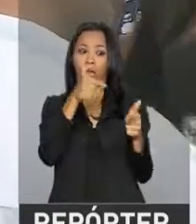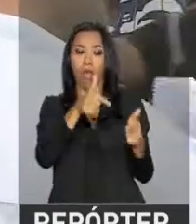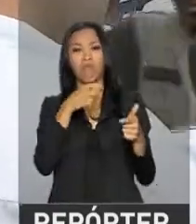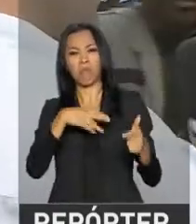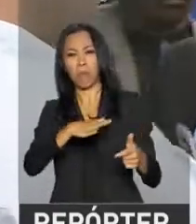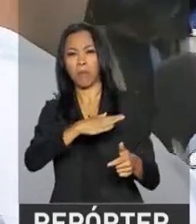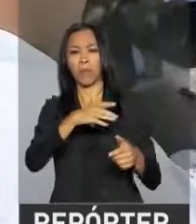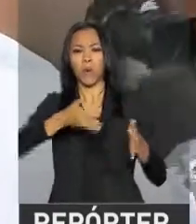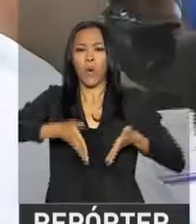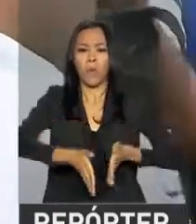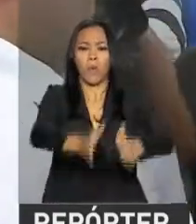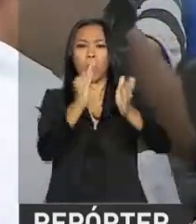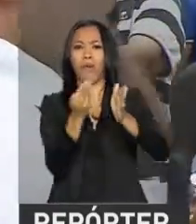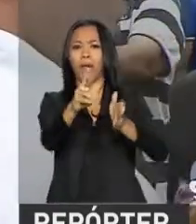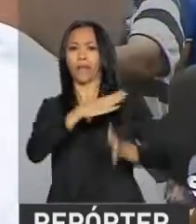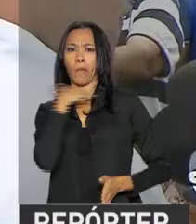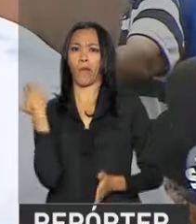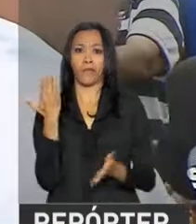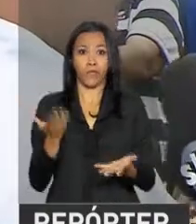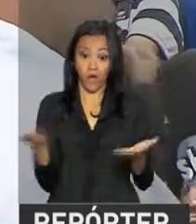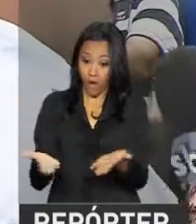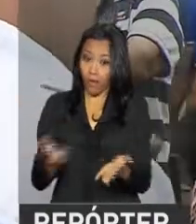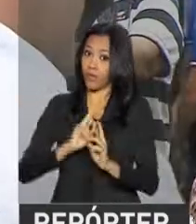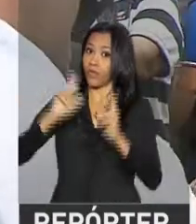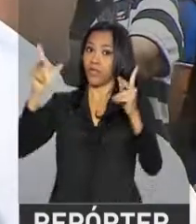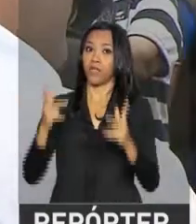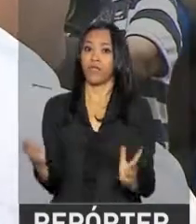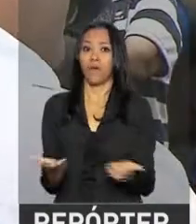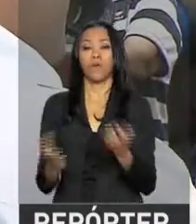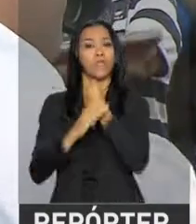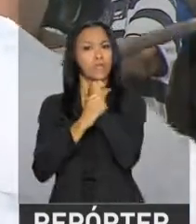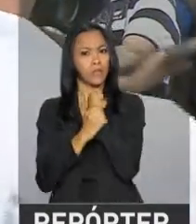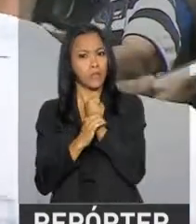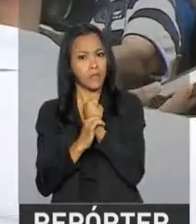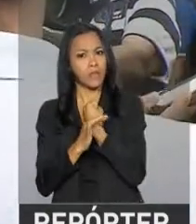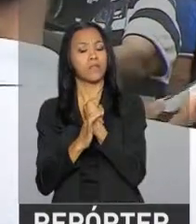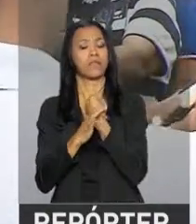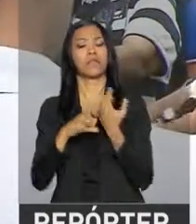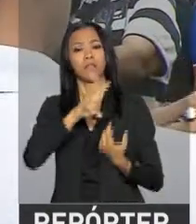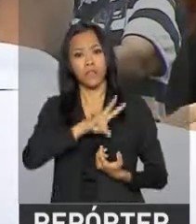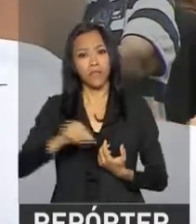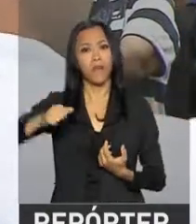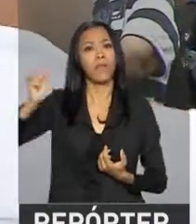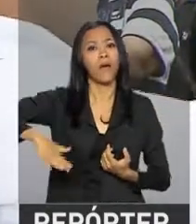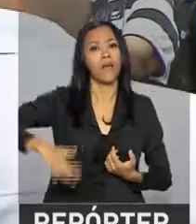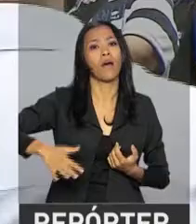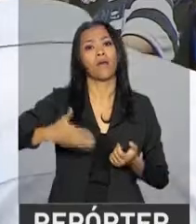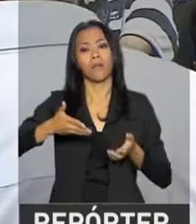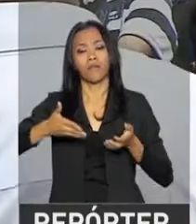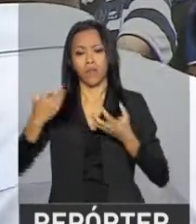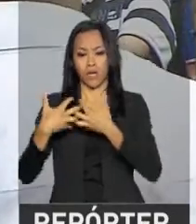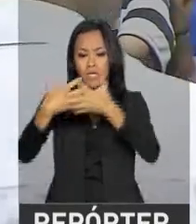etapa. É uma rodovia agora com muito mais segurança, que vai baratear o custo de produção, de frete, tendo um